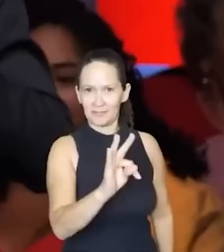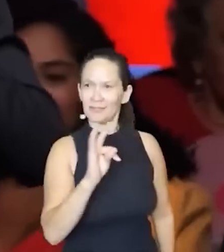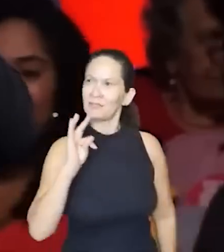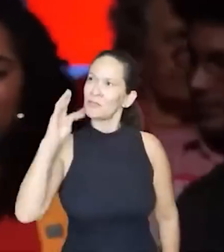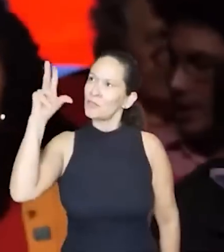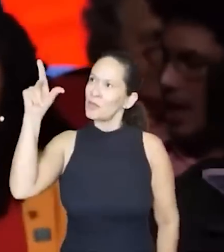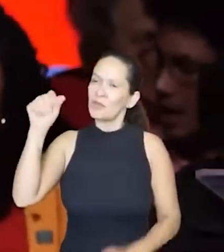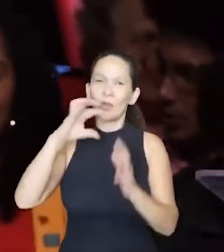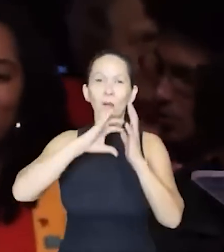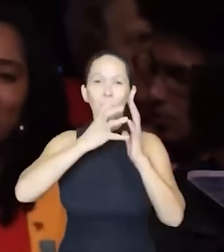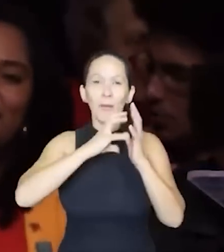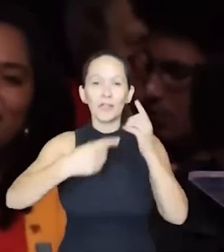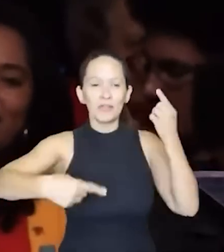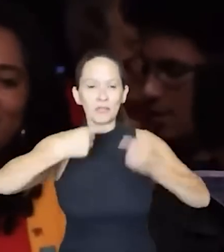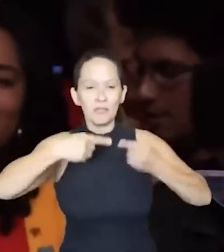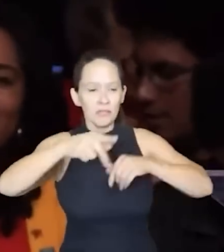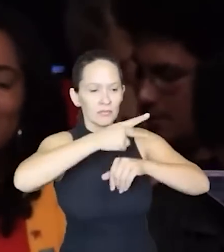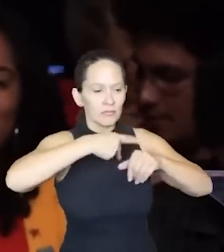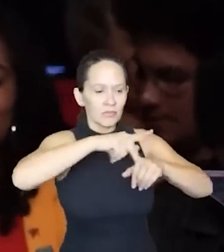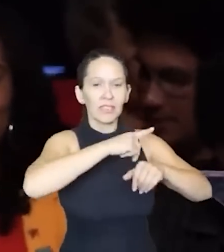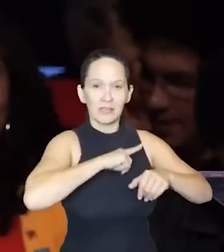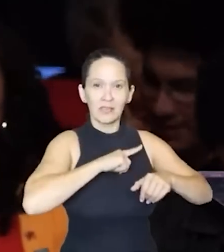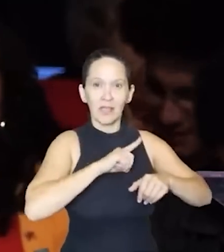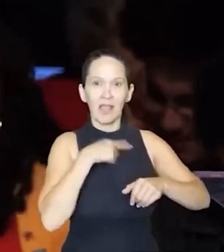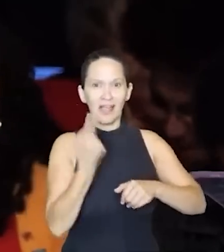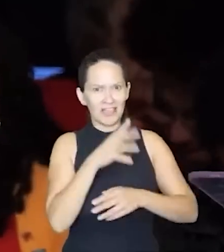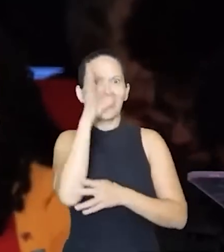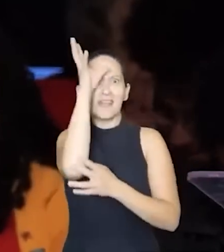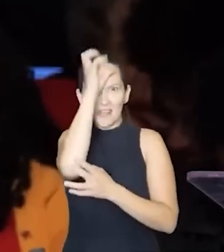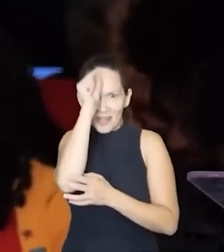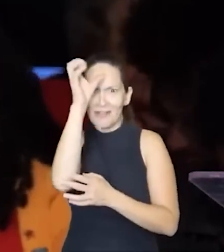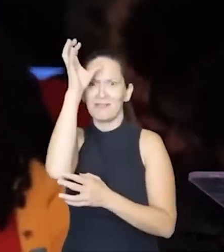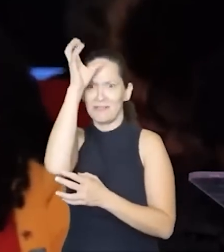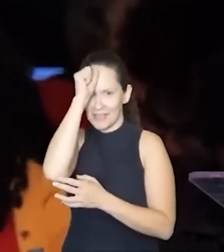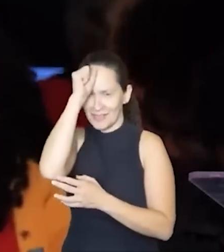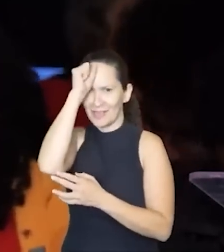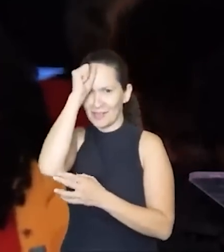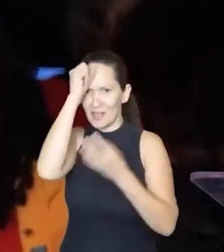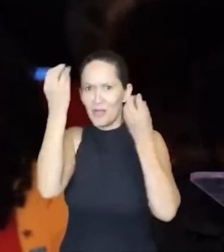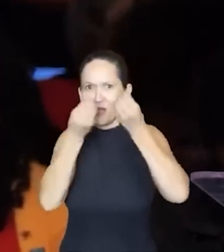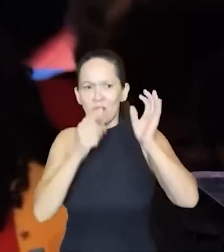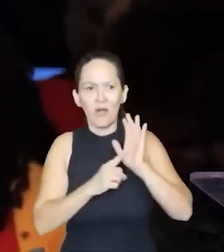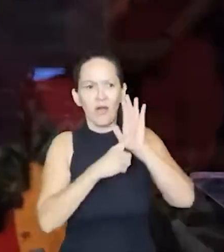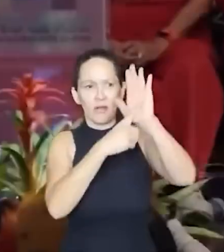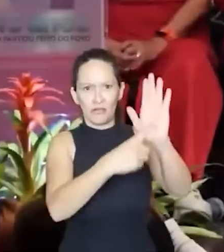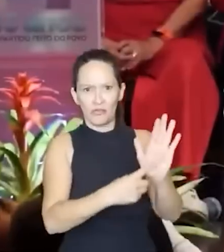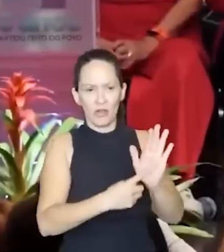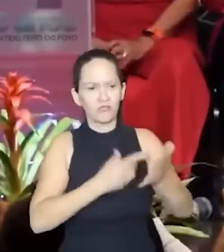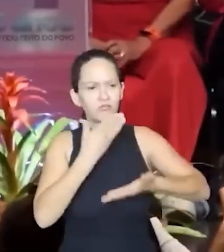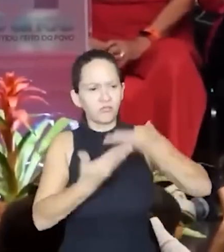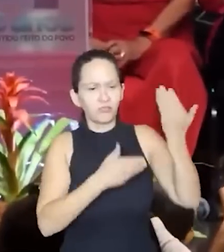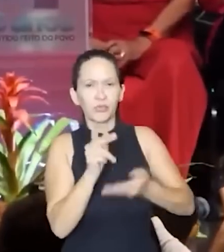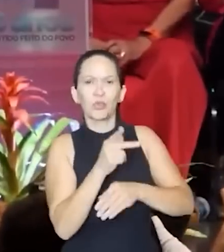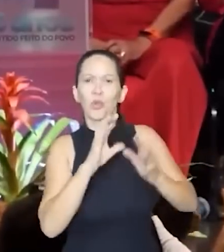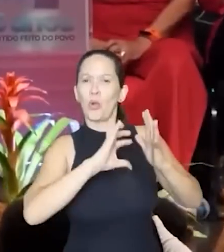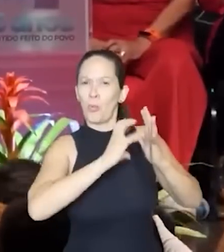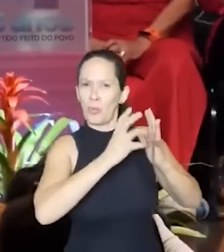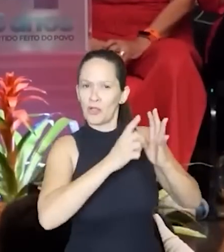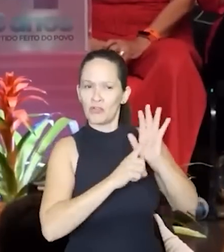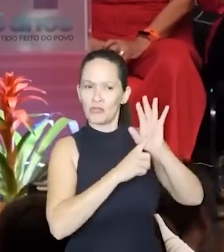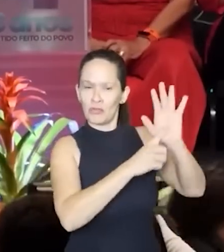partidos políticos desse país, e a gente aprender a contribuir para que o nosso partido não